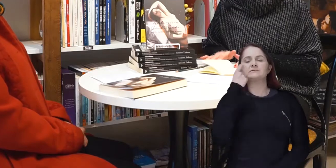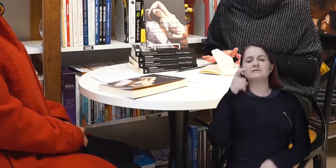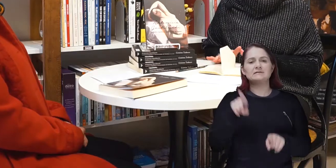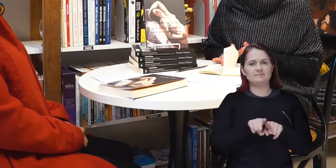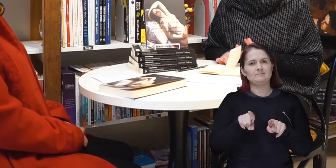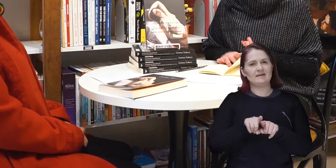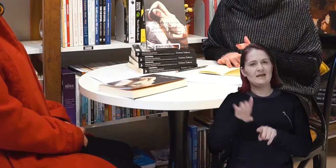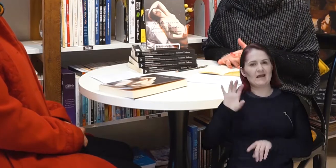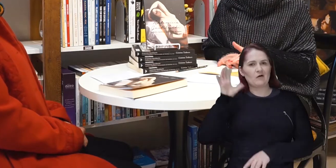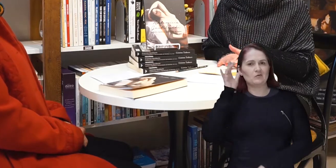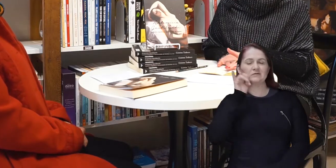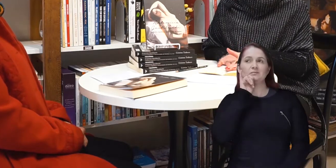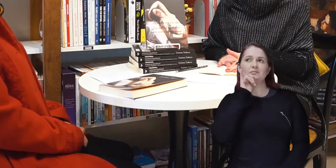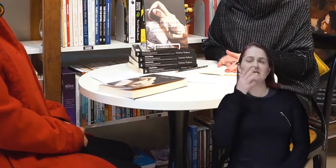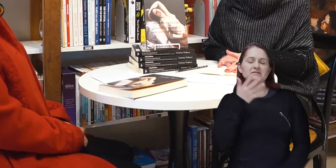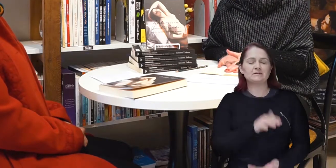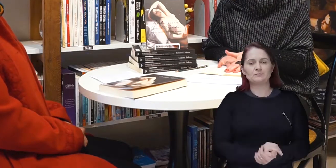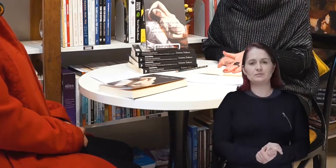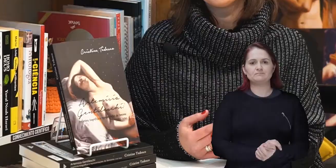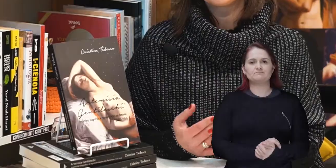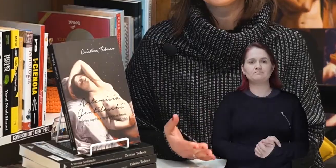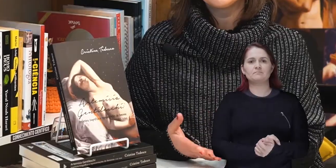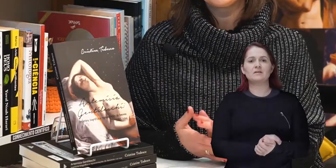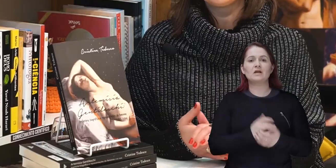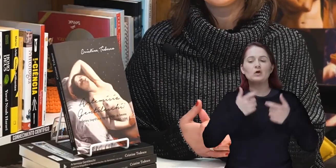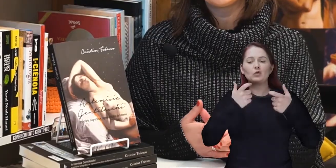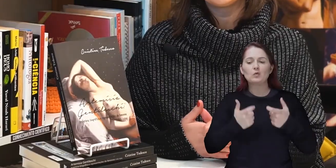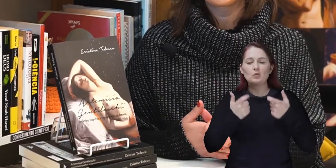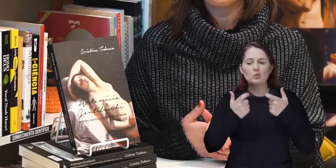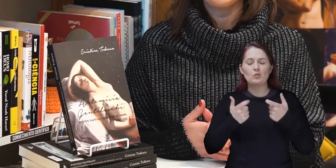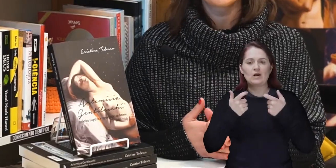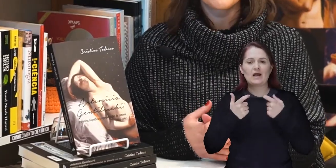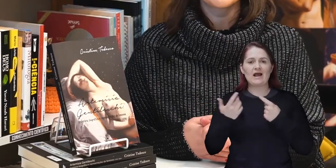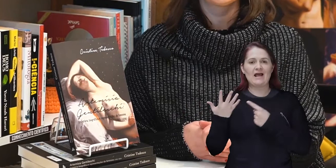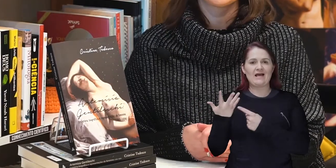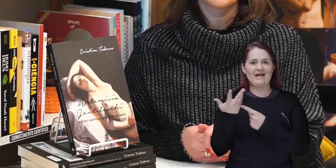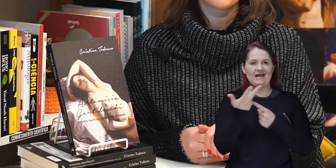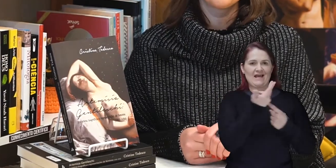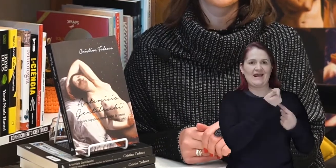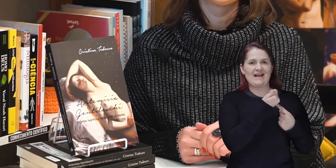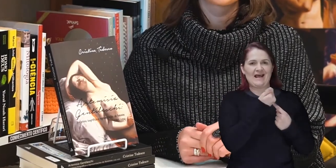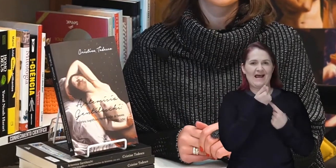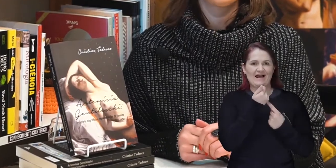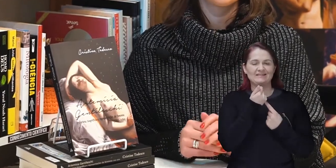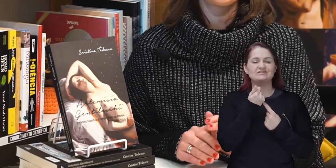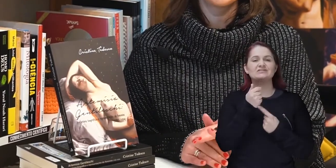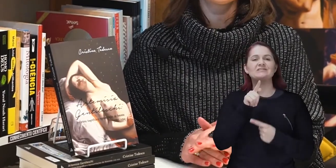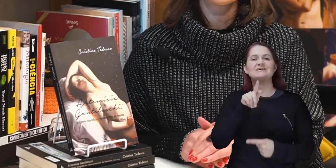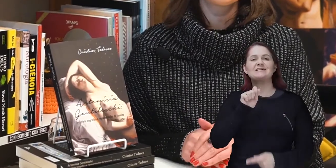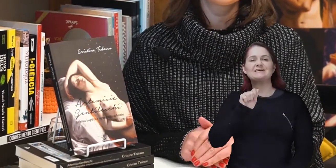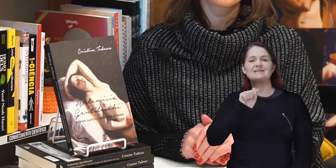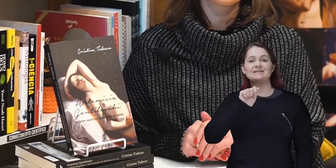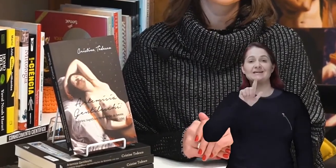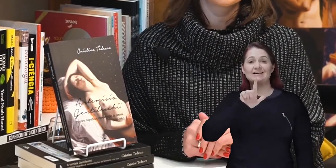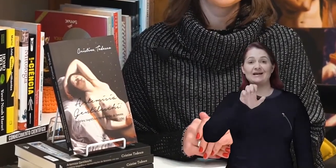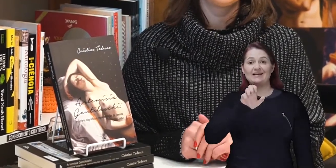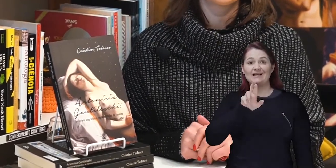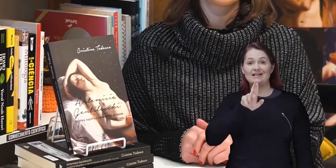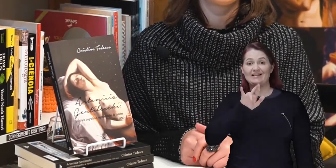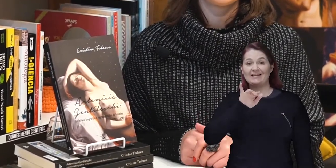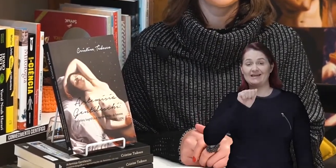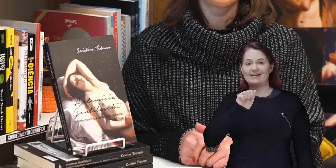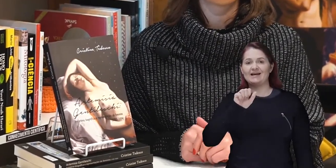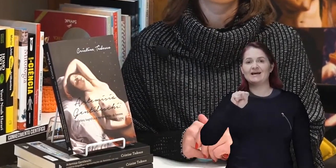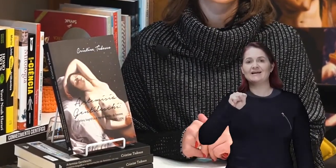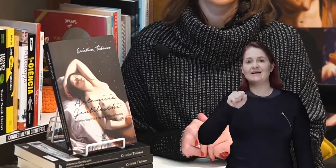interessantes que também aconteceram nesse processo. Por exemplo, na Galeria Espada, lá em Roma, que foi o primeiro acervo com obras da Artemisia